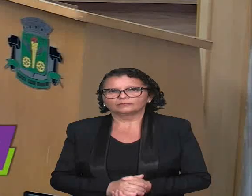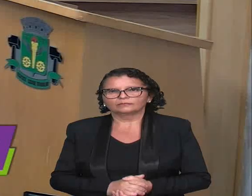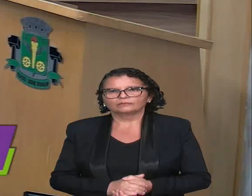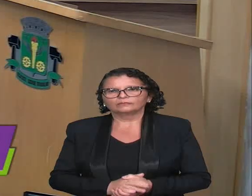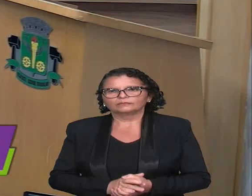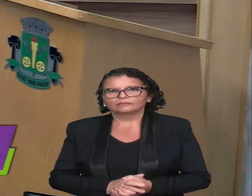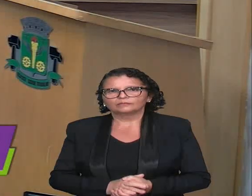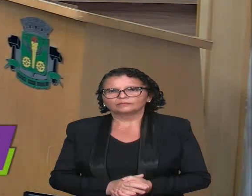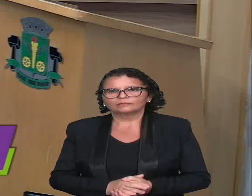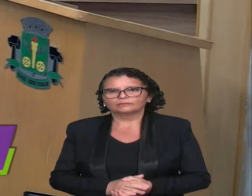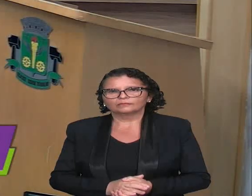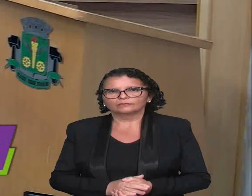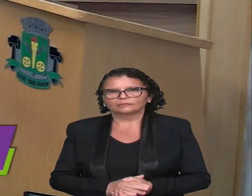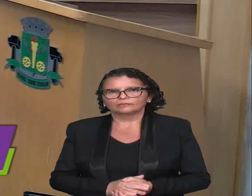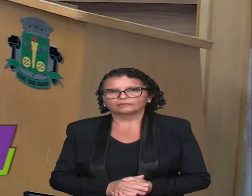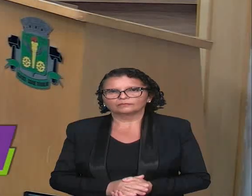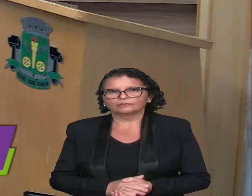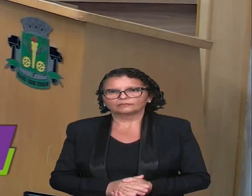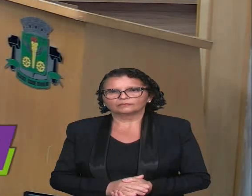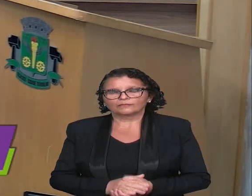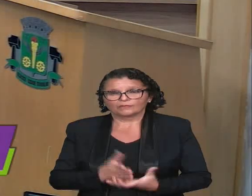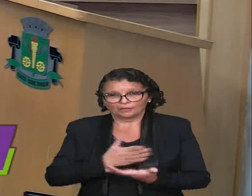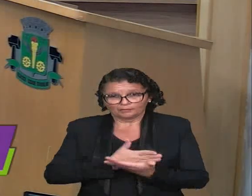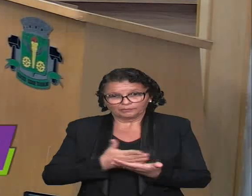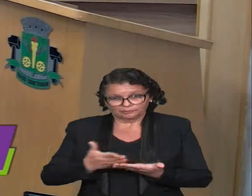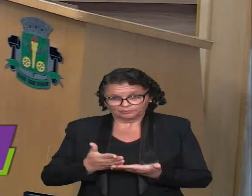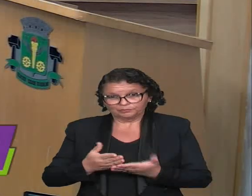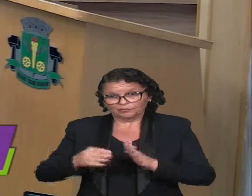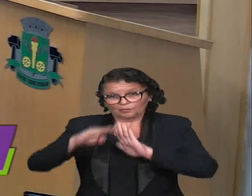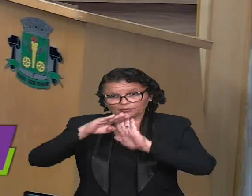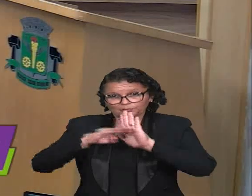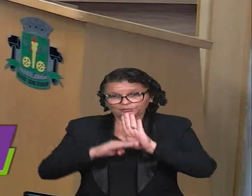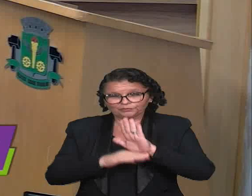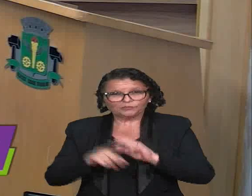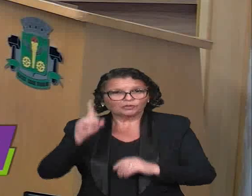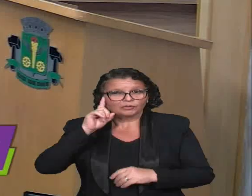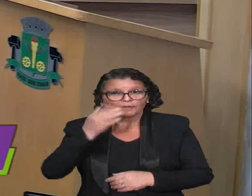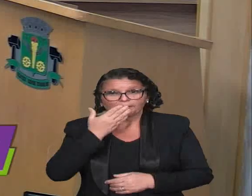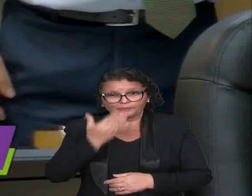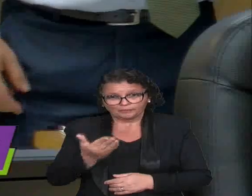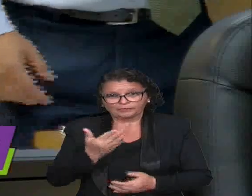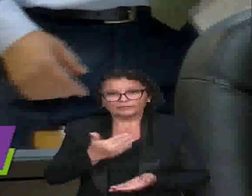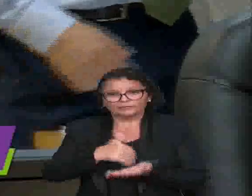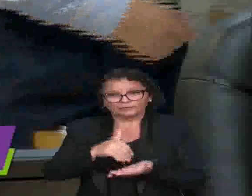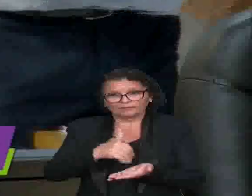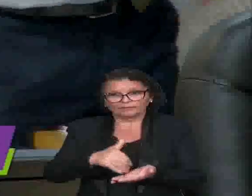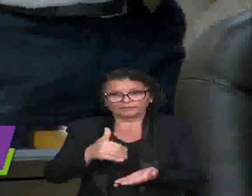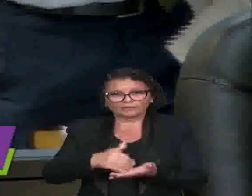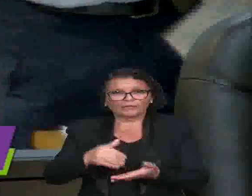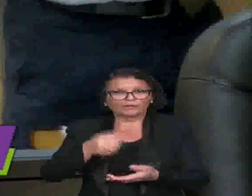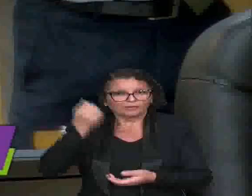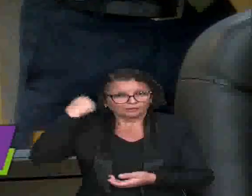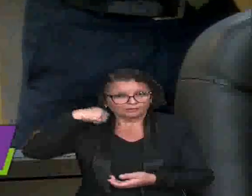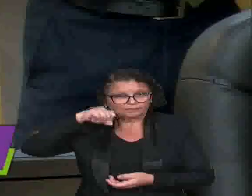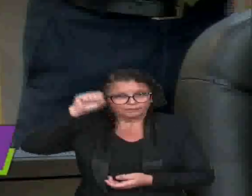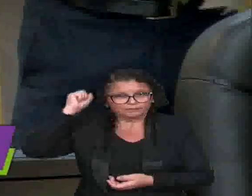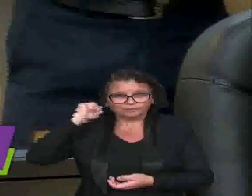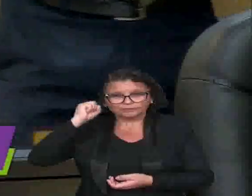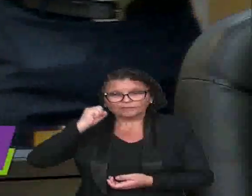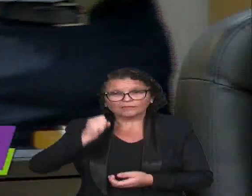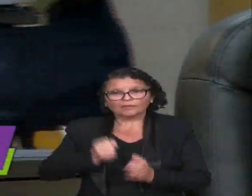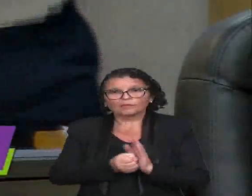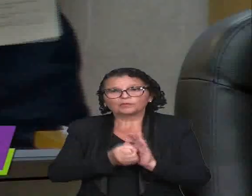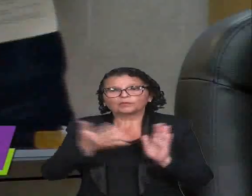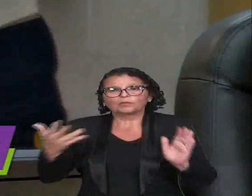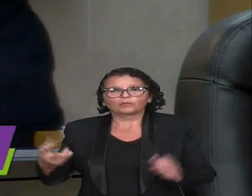darão Para darmos início à sessão da Ordem do dia Solicito a nobre secretária pastora Cristiana selegato que